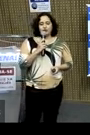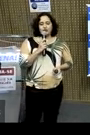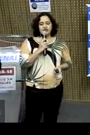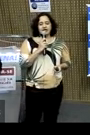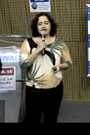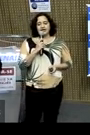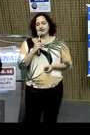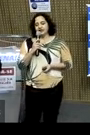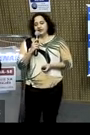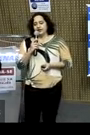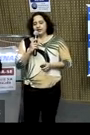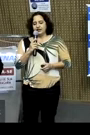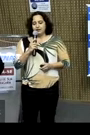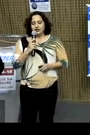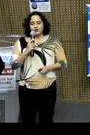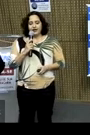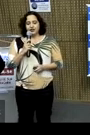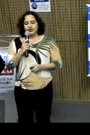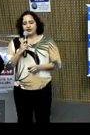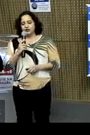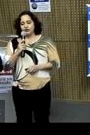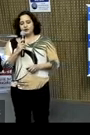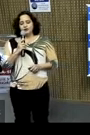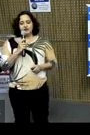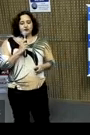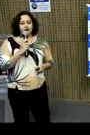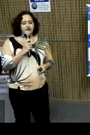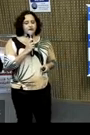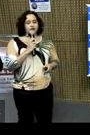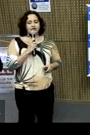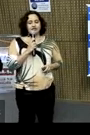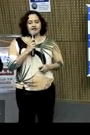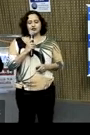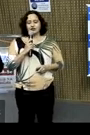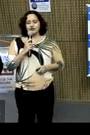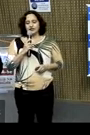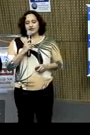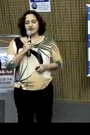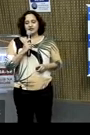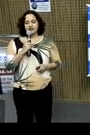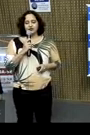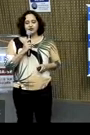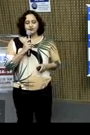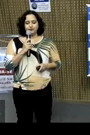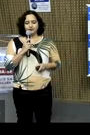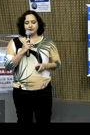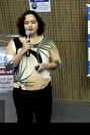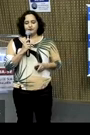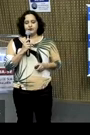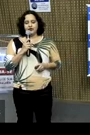O nosso CISREG, na parte médica, em 2020 nós tivemos solicitados 965,